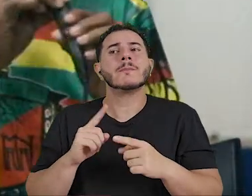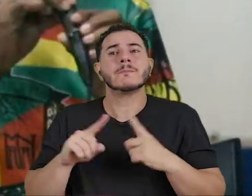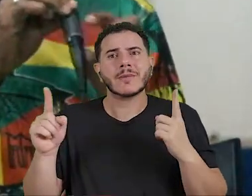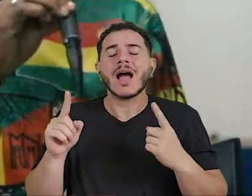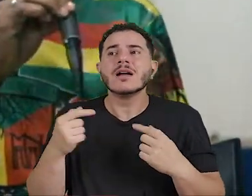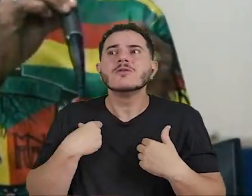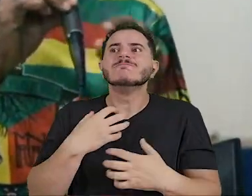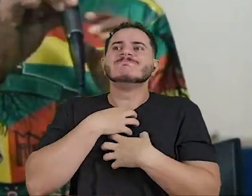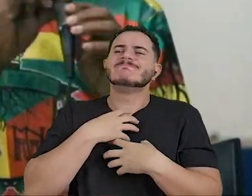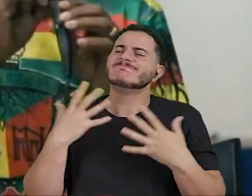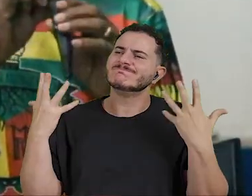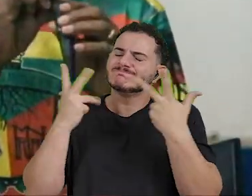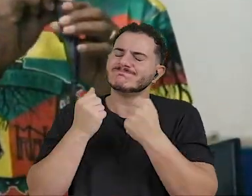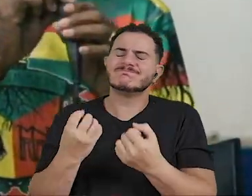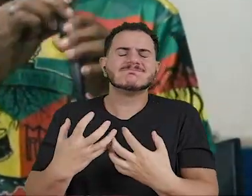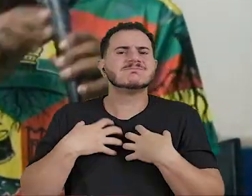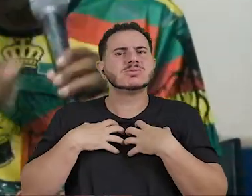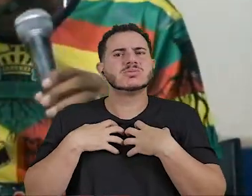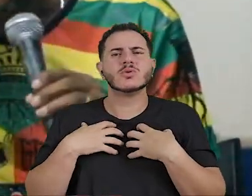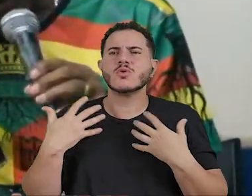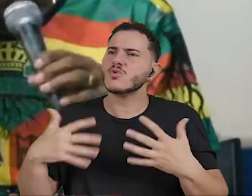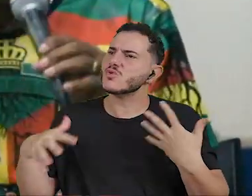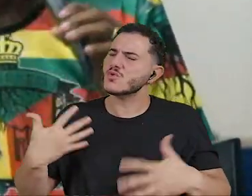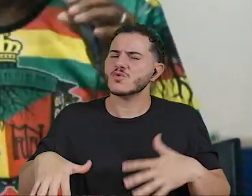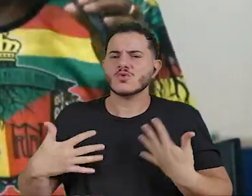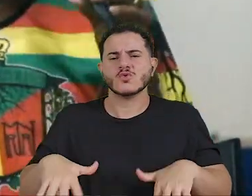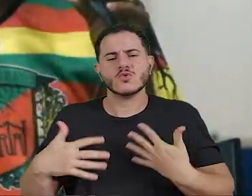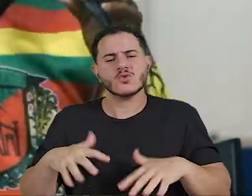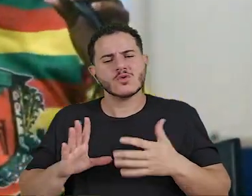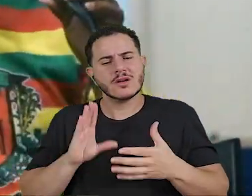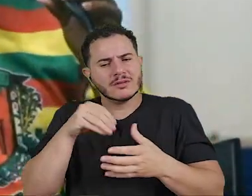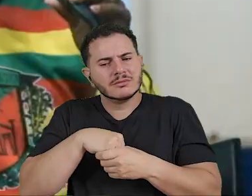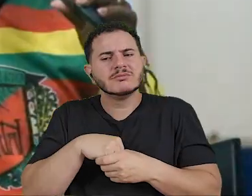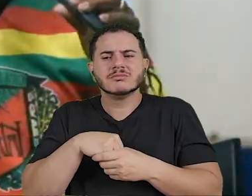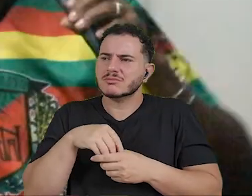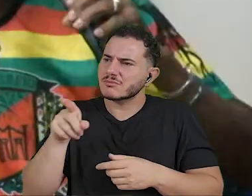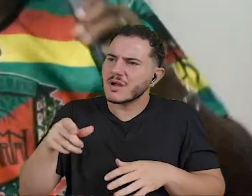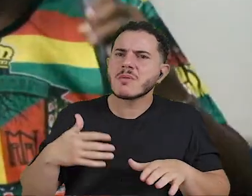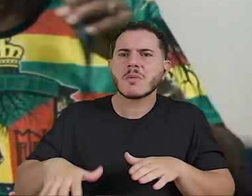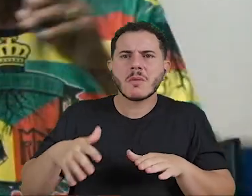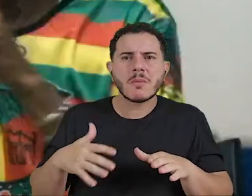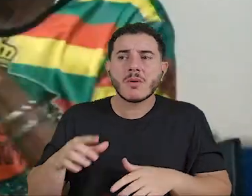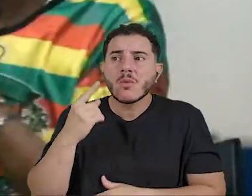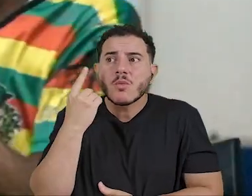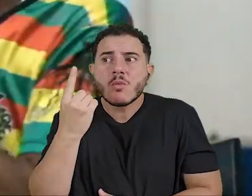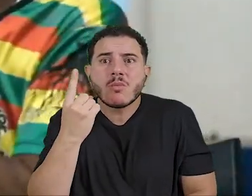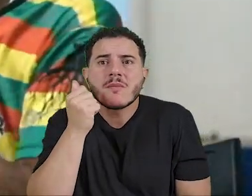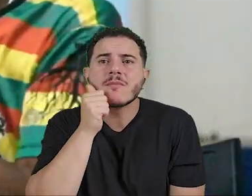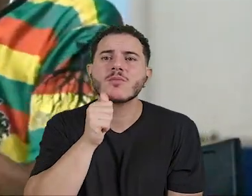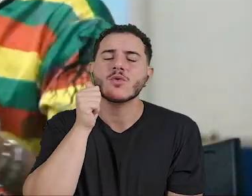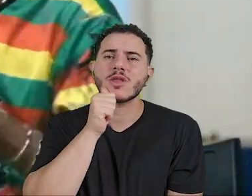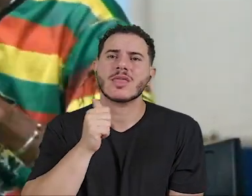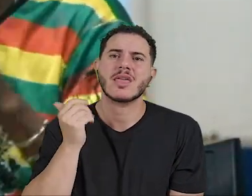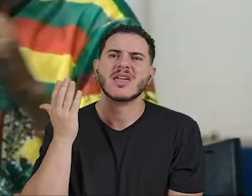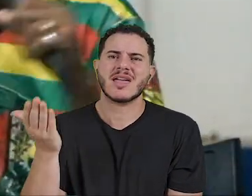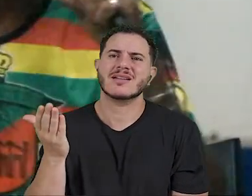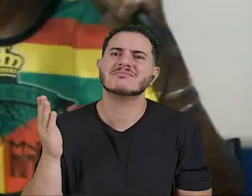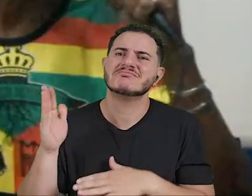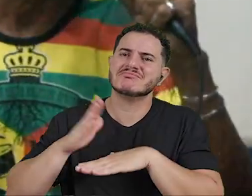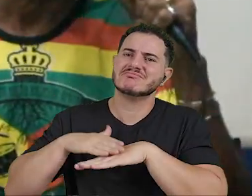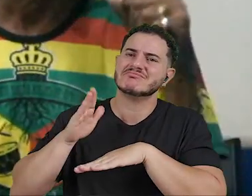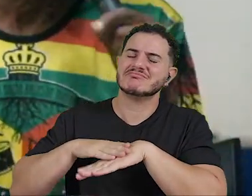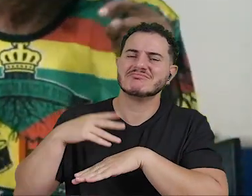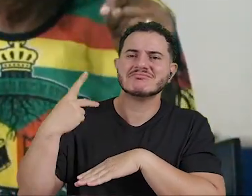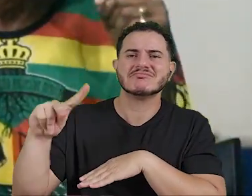bonito, estava, viu, velho? A mazuca estava virada. Os três eles mandando ver e ela lá. Uma mulher